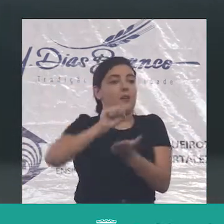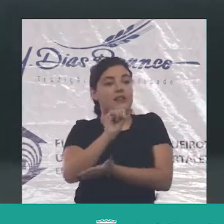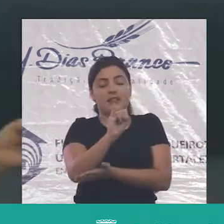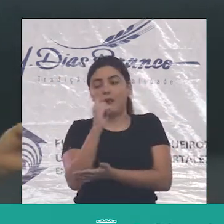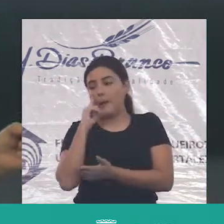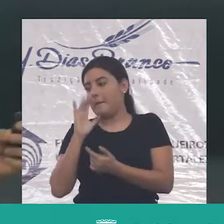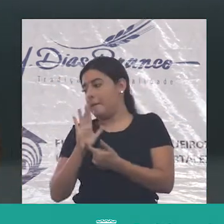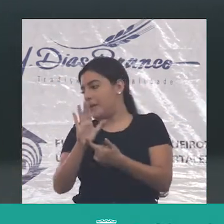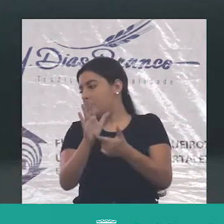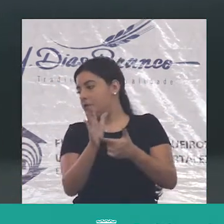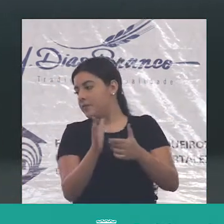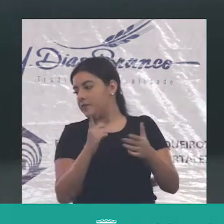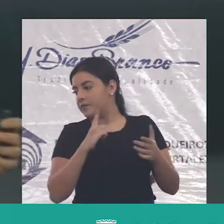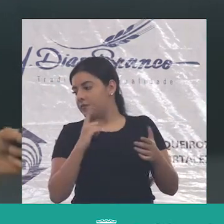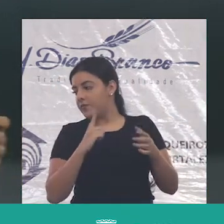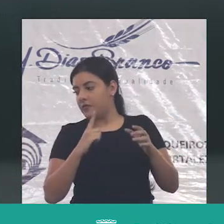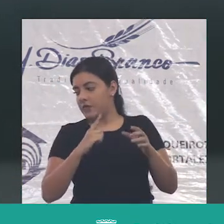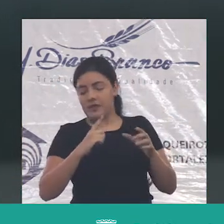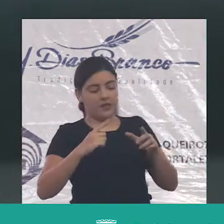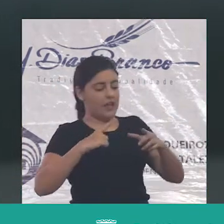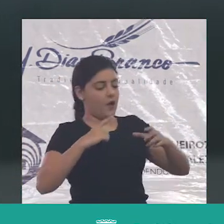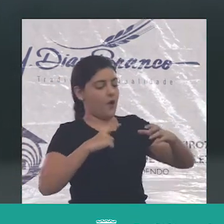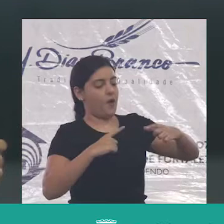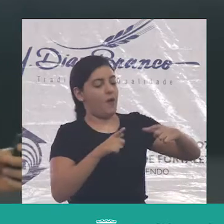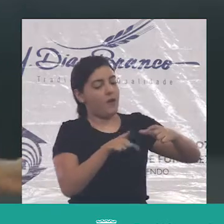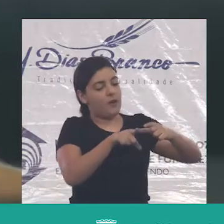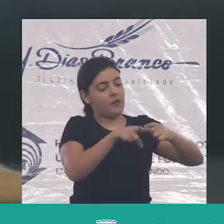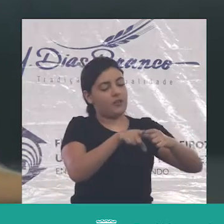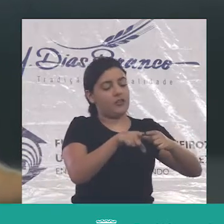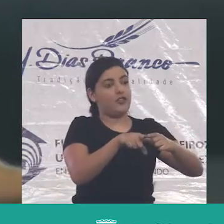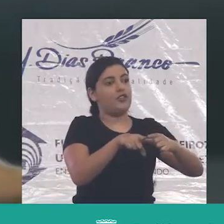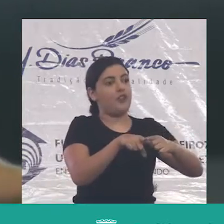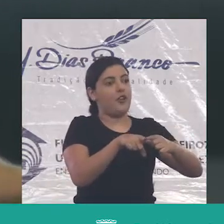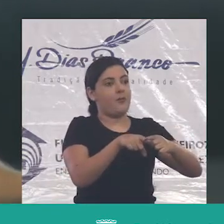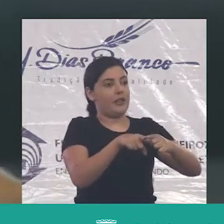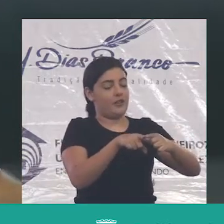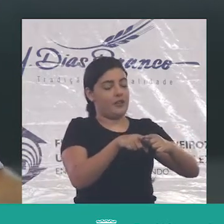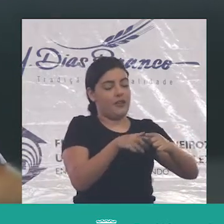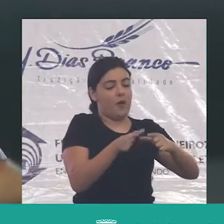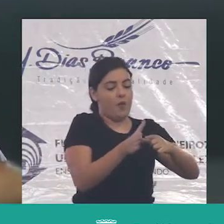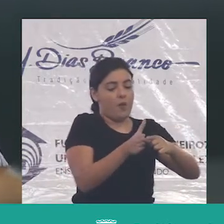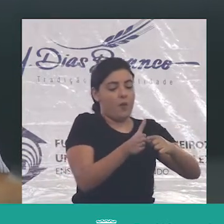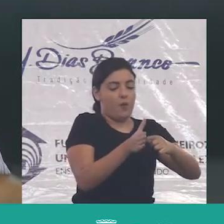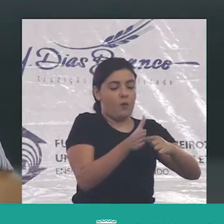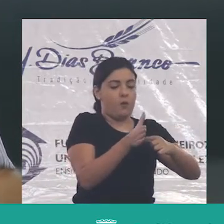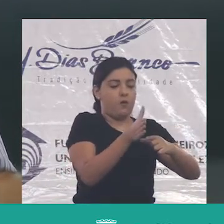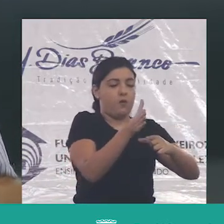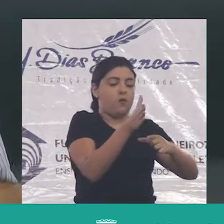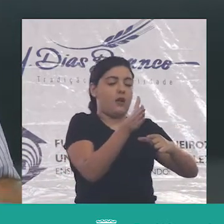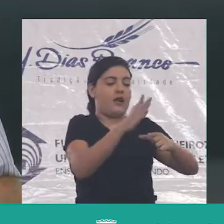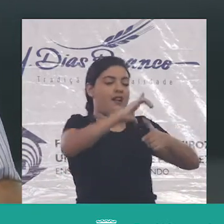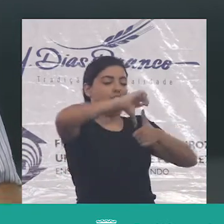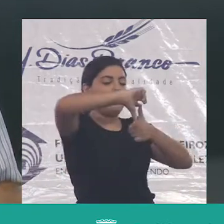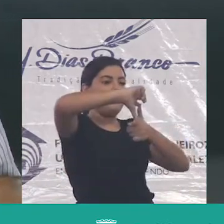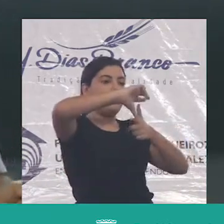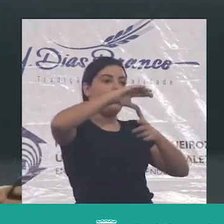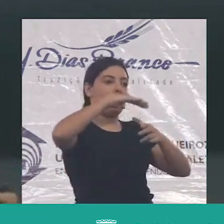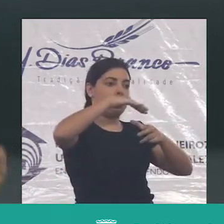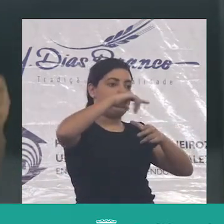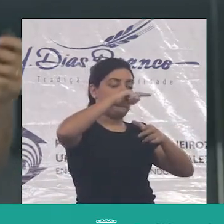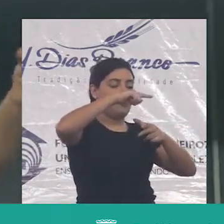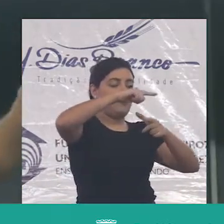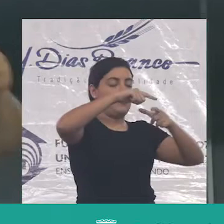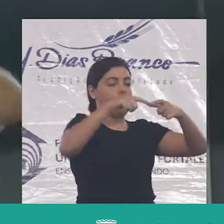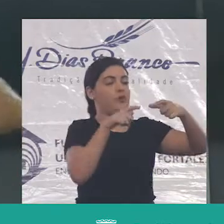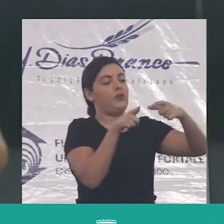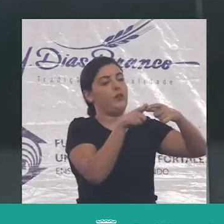no chão, você tem o diâmetro, que é o dobro do raio no chão. E a altura desse retângulo é a mesma altura de